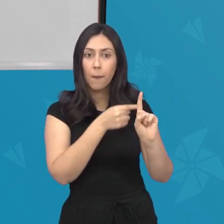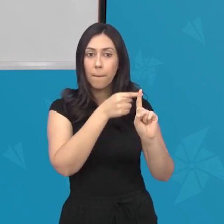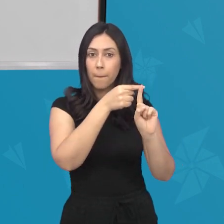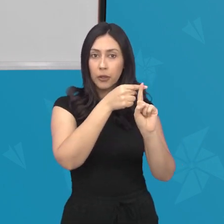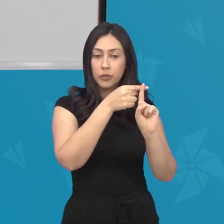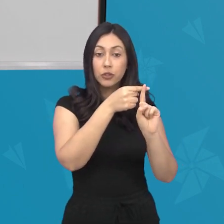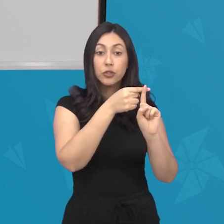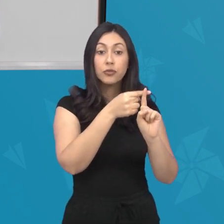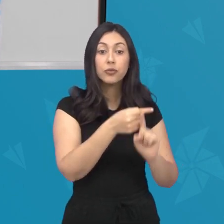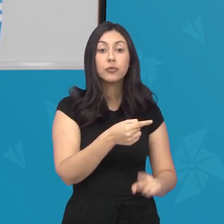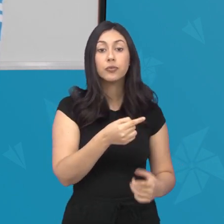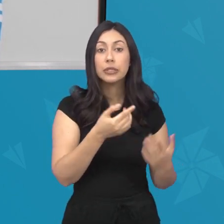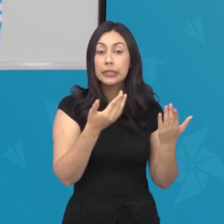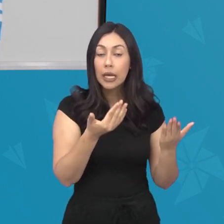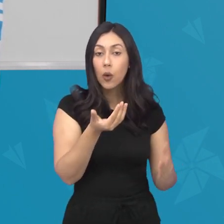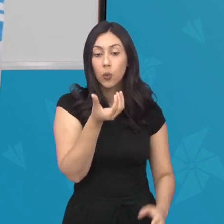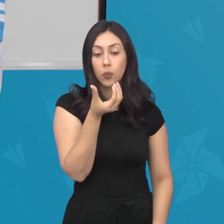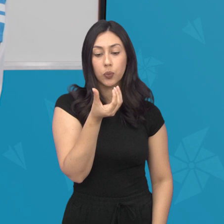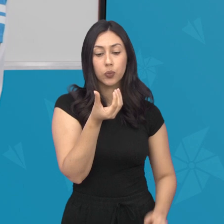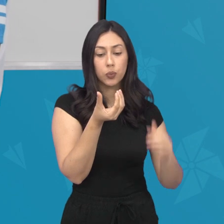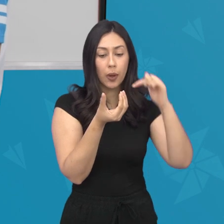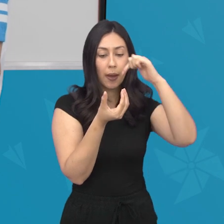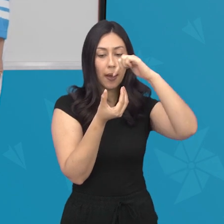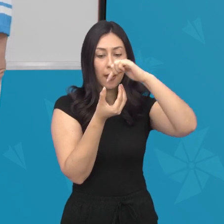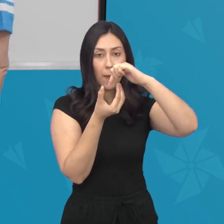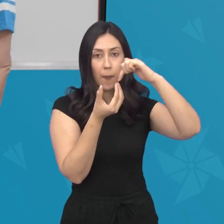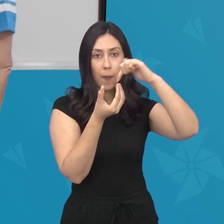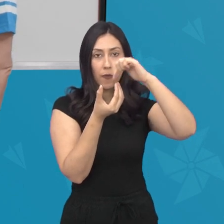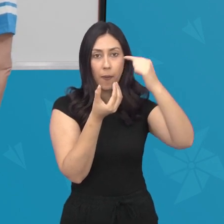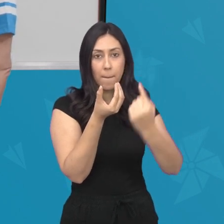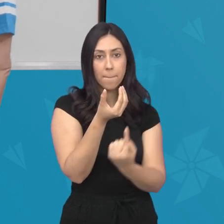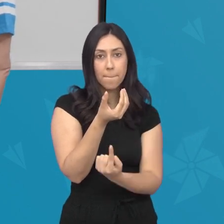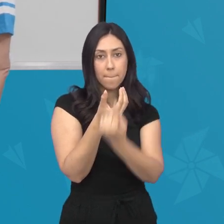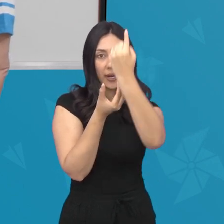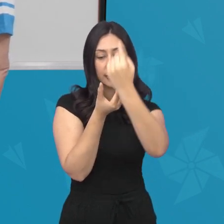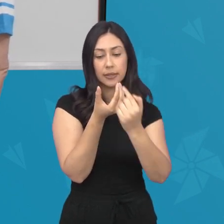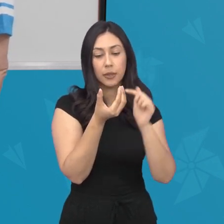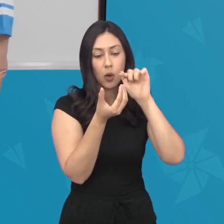um positivo. A concavidade é para cima.